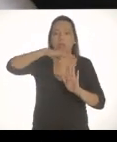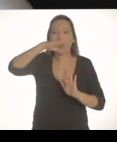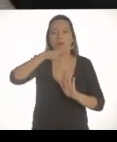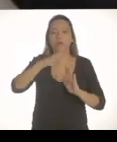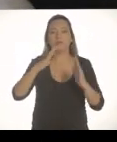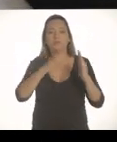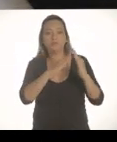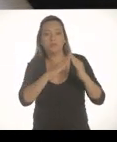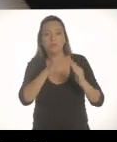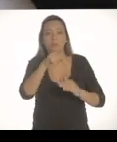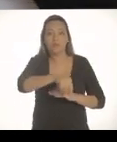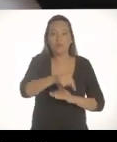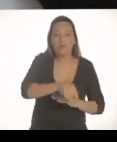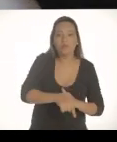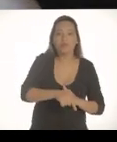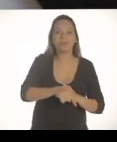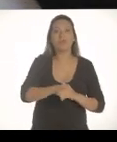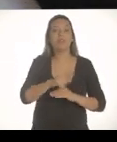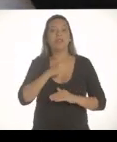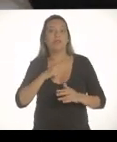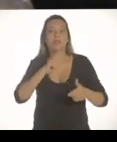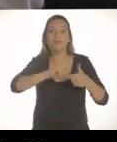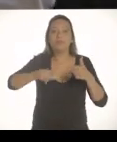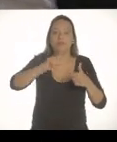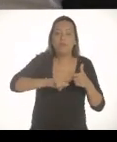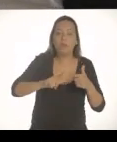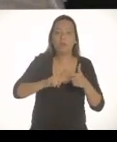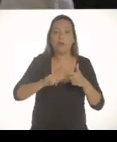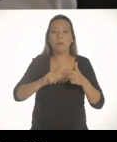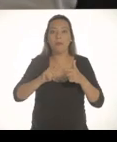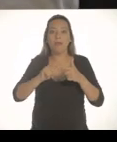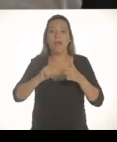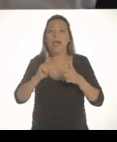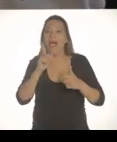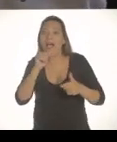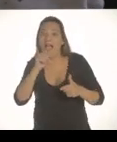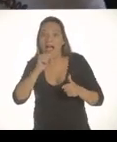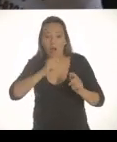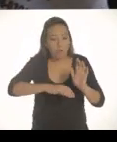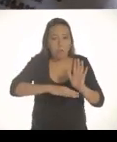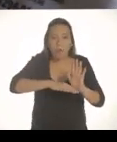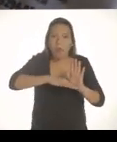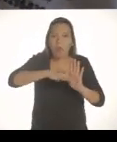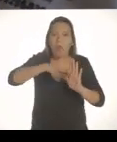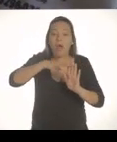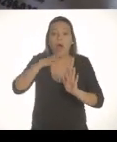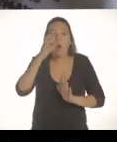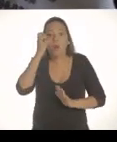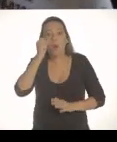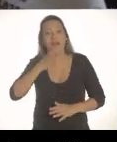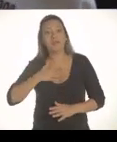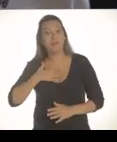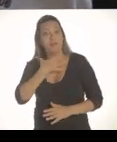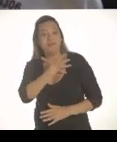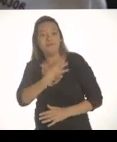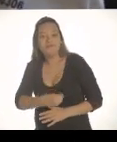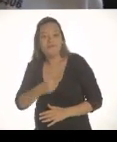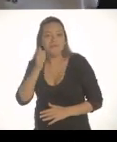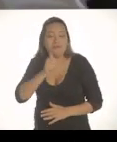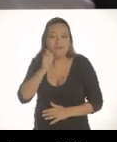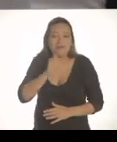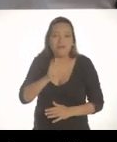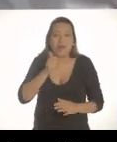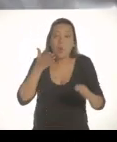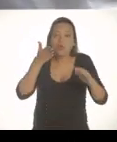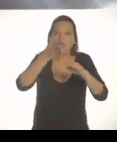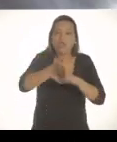moro aqui do lado. Entendeu? Minha casa encheu de água do estacionamento, passou por cima do quarto da minha filha. Se ela estivesse no quarto, ela tinha morrido.